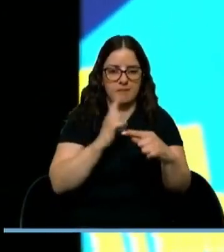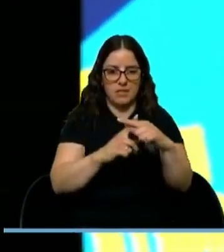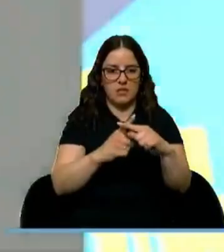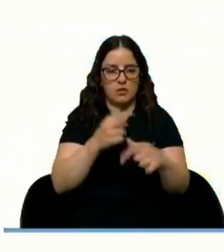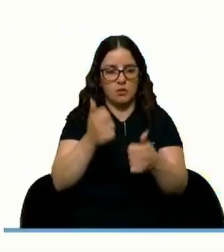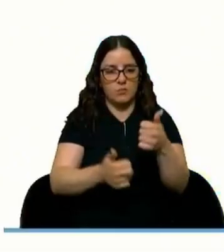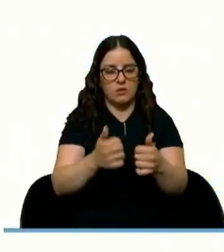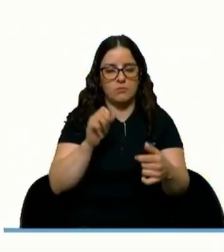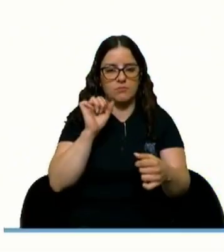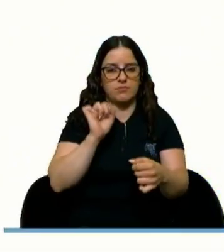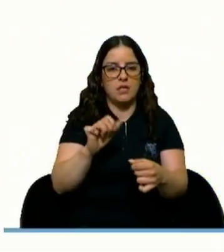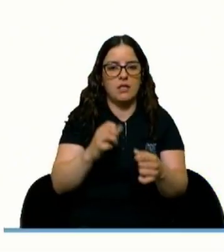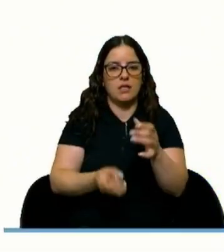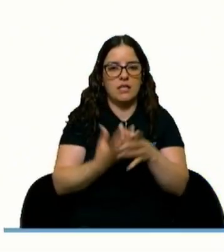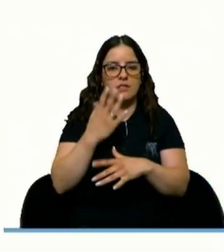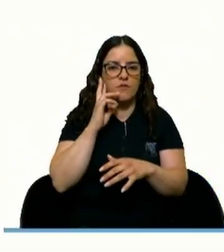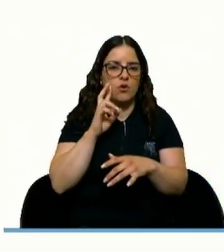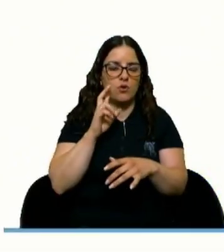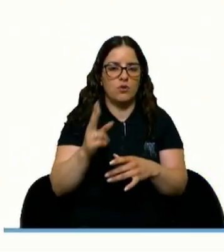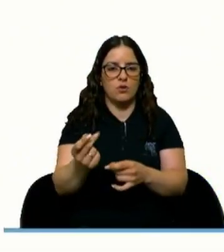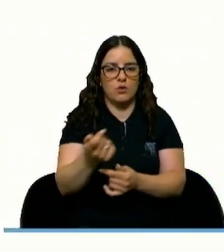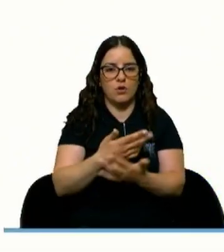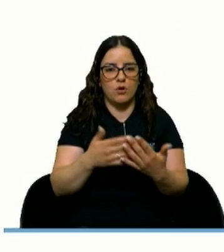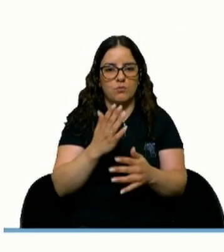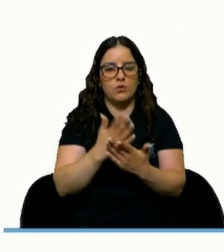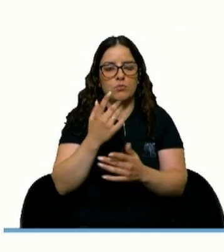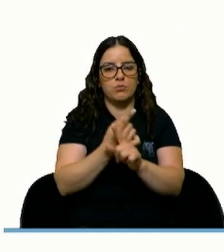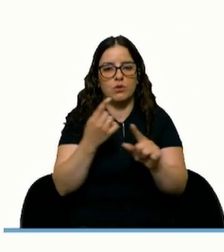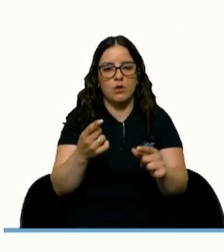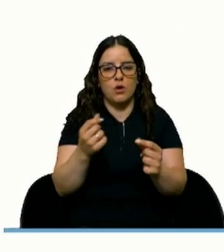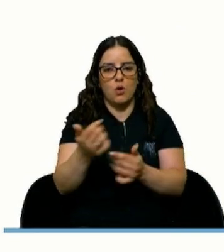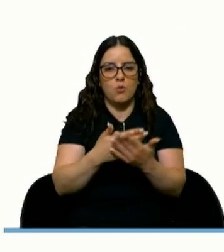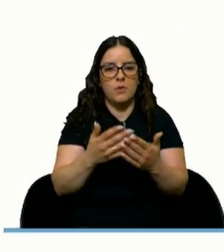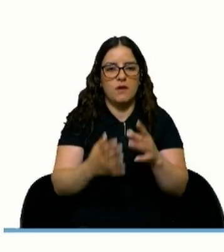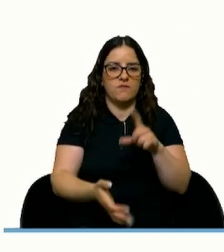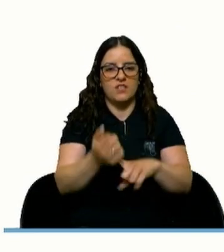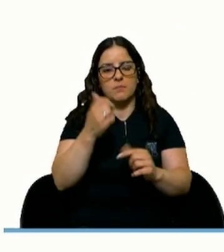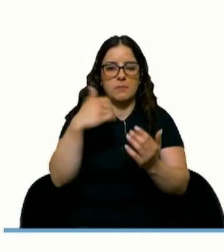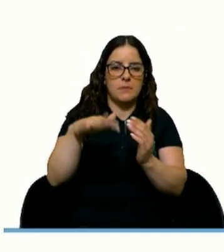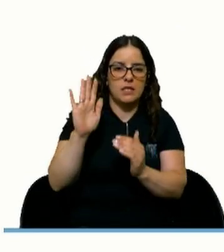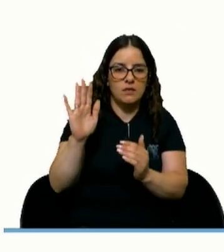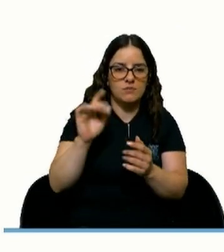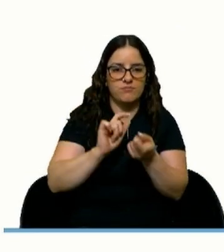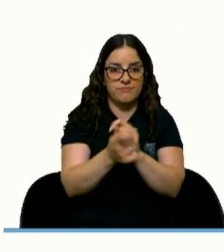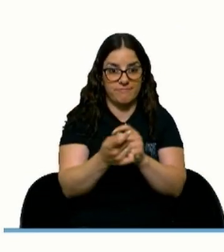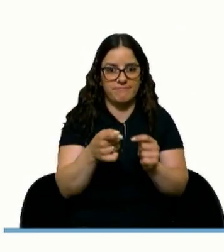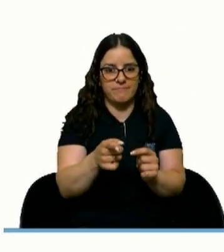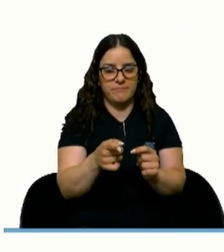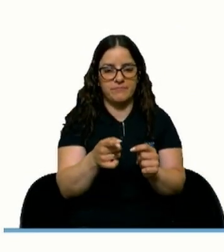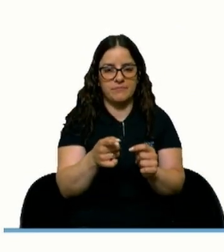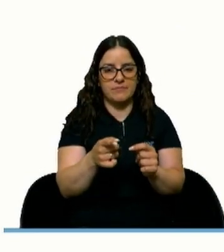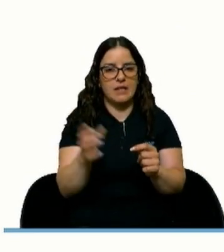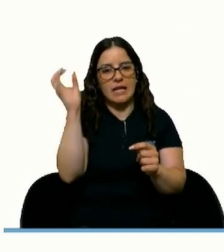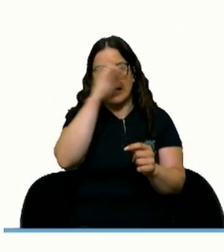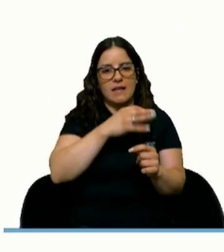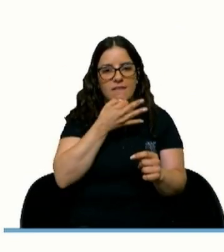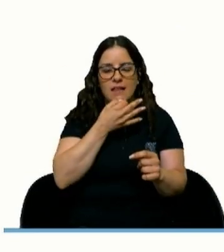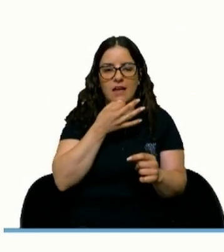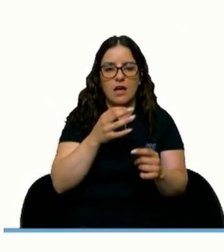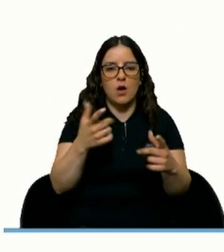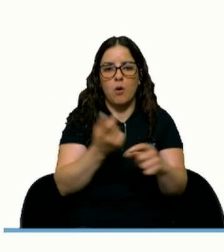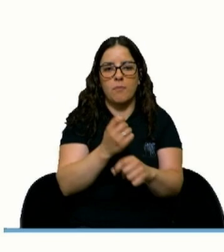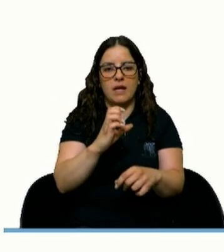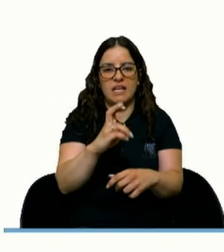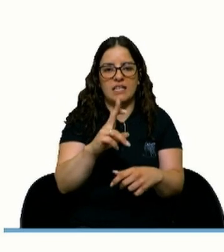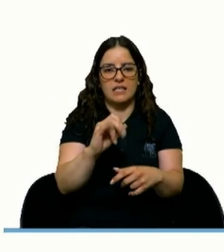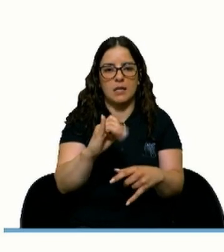na criação de valor económico só porque a economia se torna mais eficiente. Ninguém está a falar de comprar criptomoedas. Estamos a